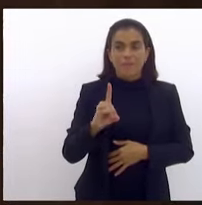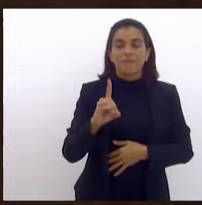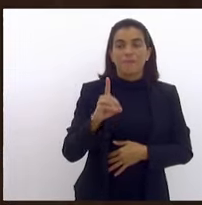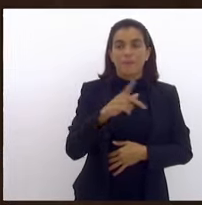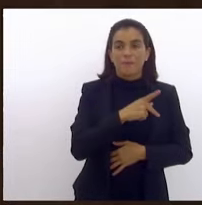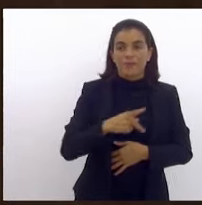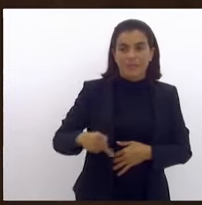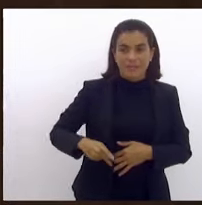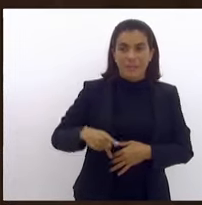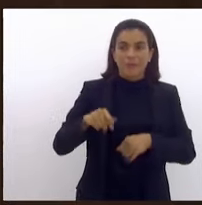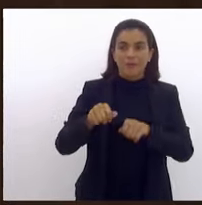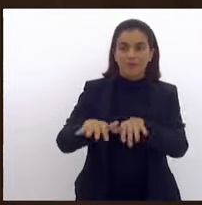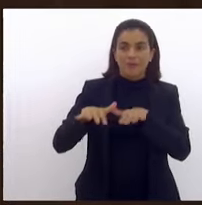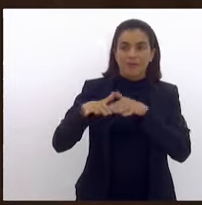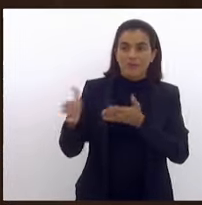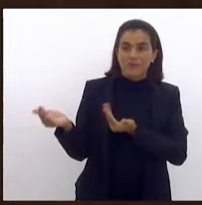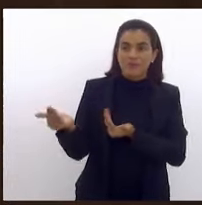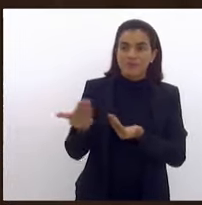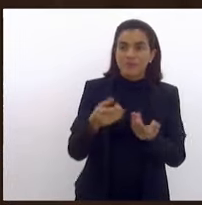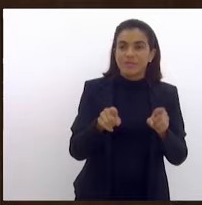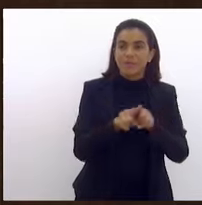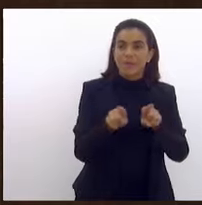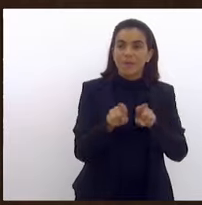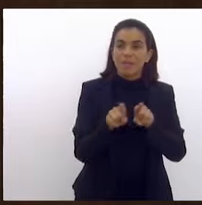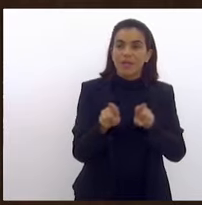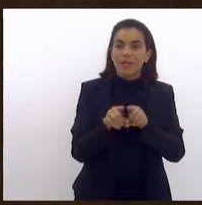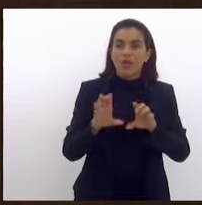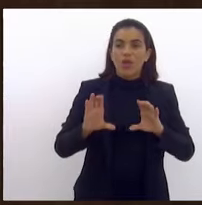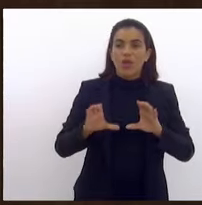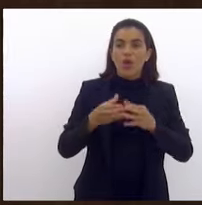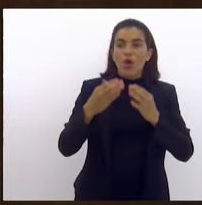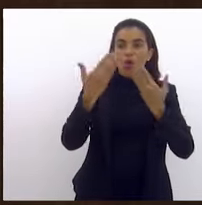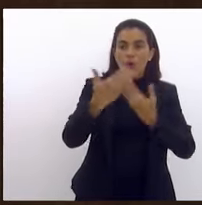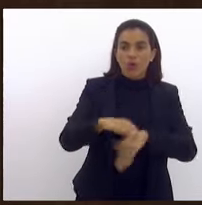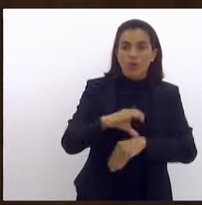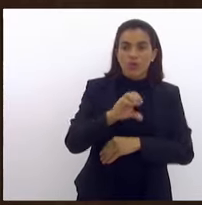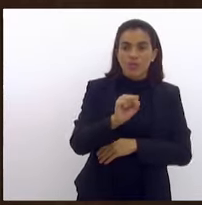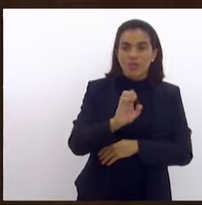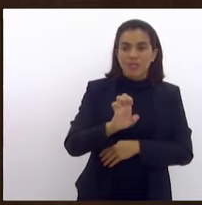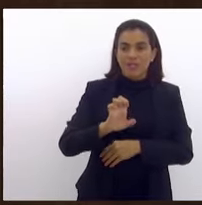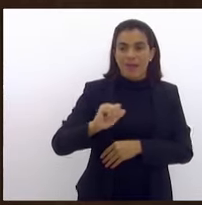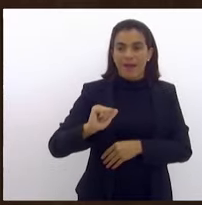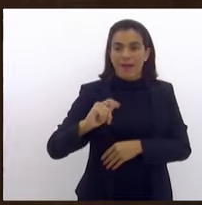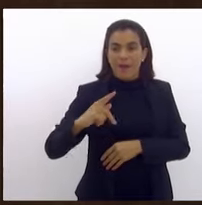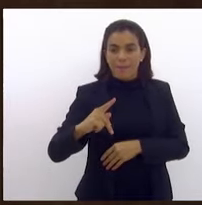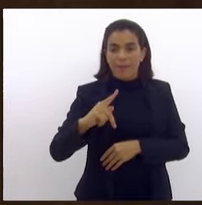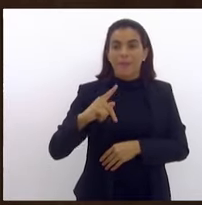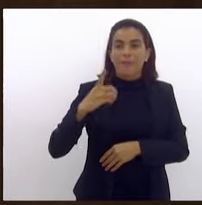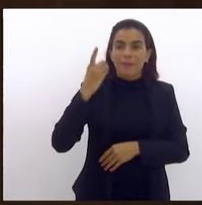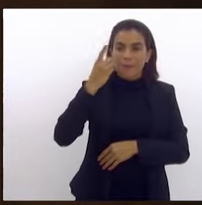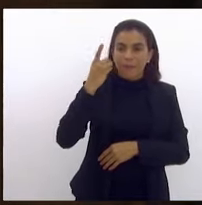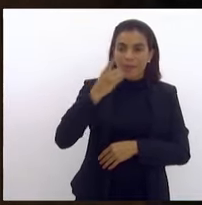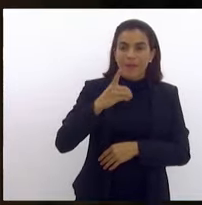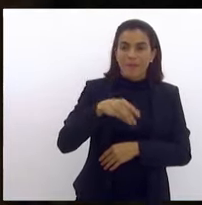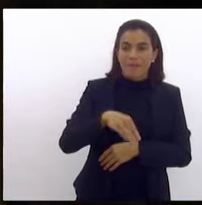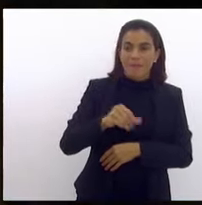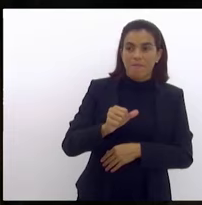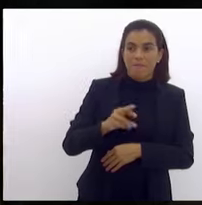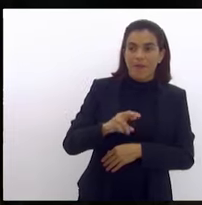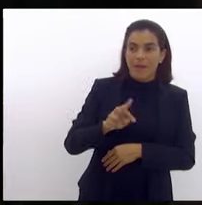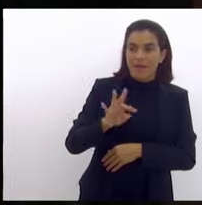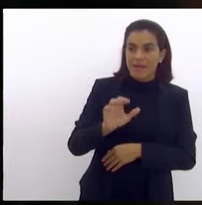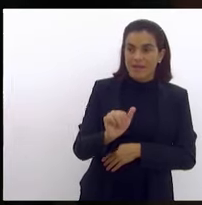Juvenil, e saudar aqui a representação dos concursos da SEAP 3, 6 e 12, dizer que a deputada Marta Rocha está aqui conosco,